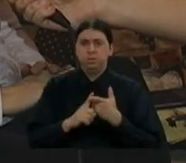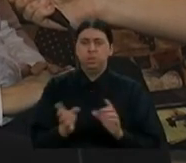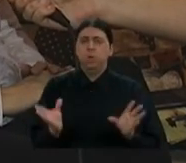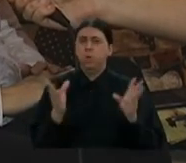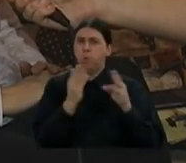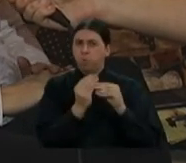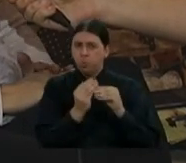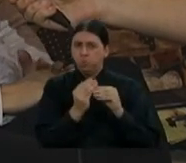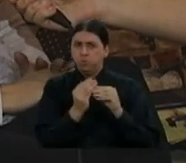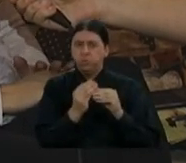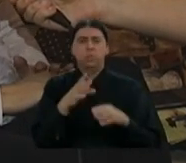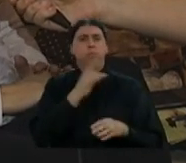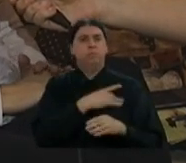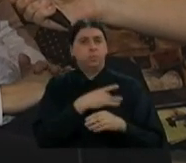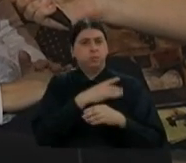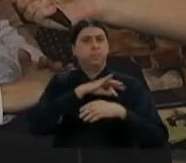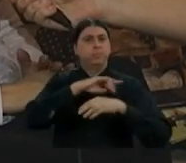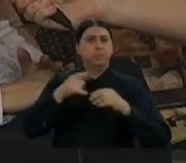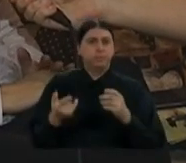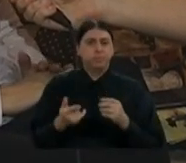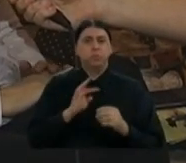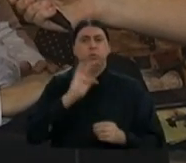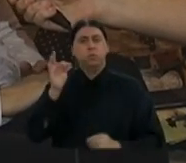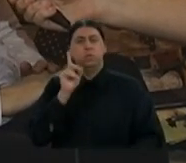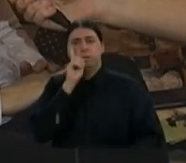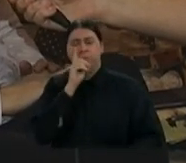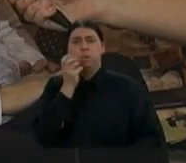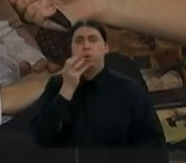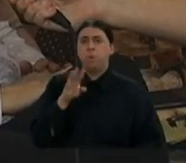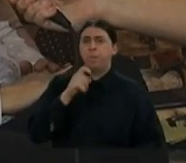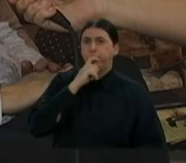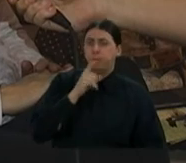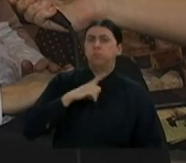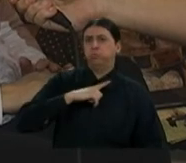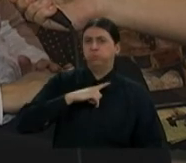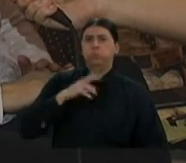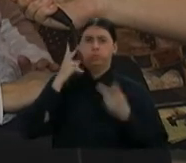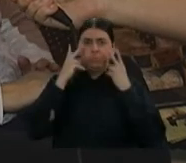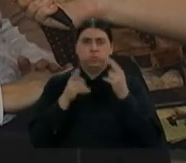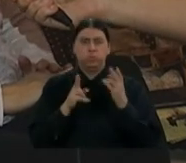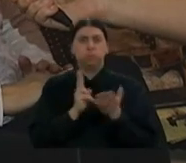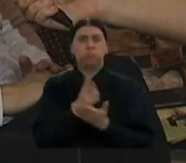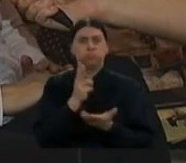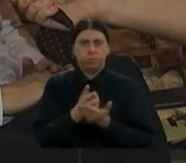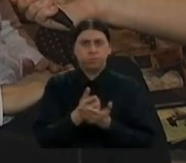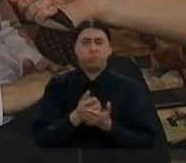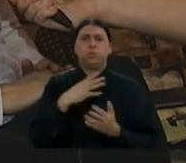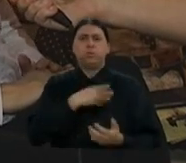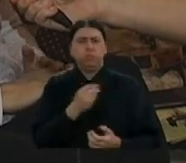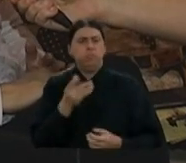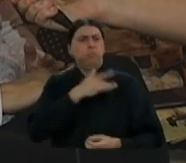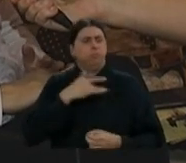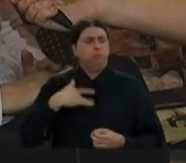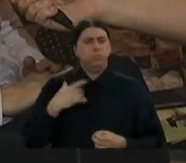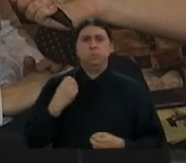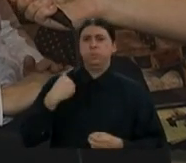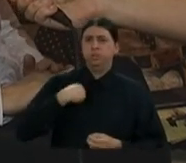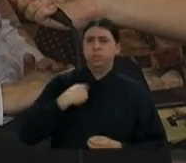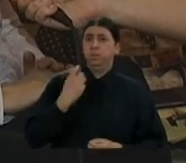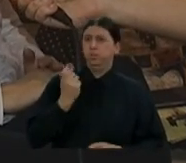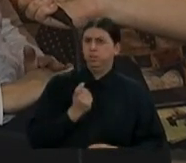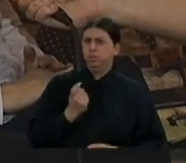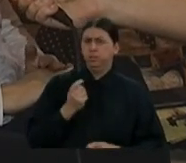aos medos que uma futura amanhã o futuro pai tem normalmente meu filho vai ser saudável e boa